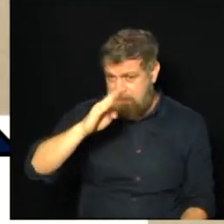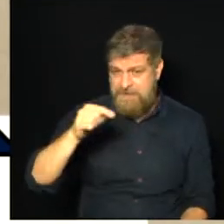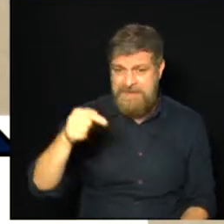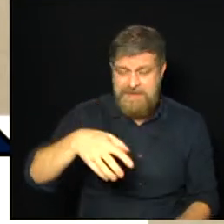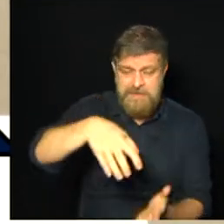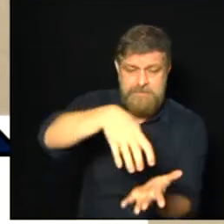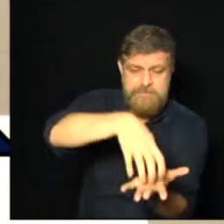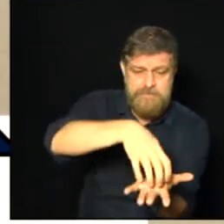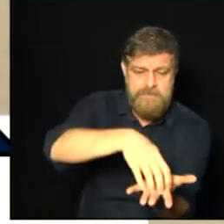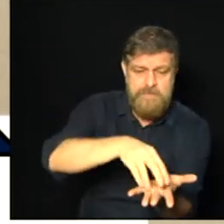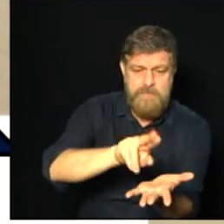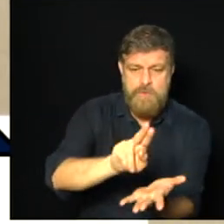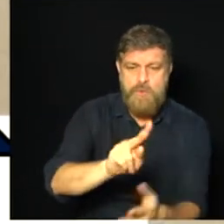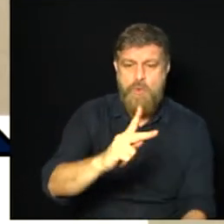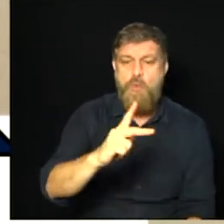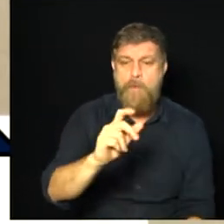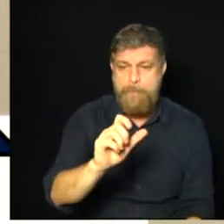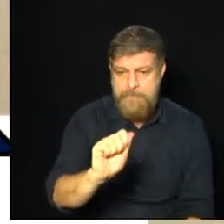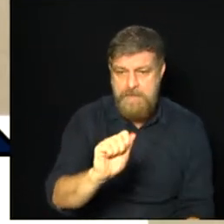Grande.